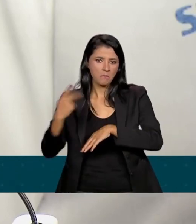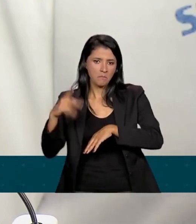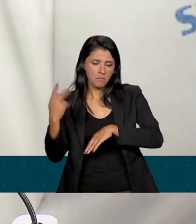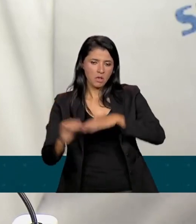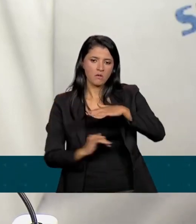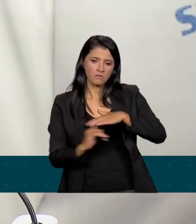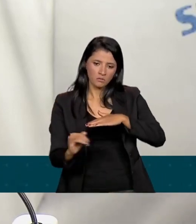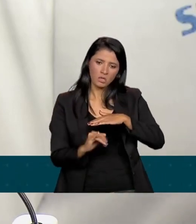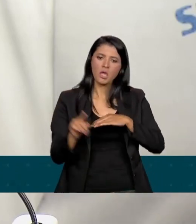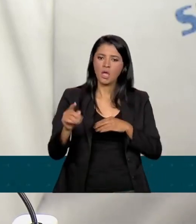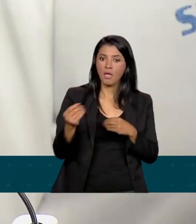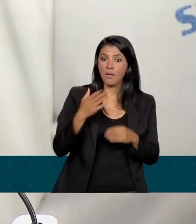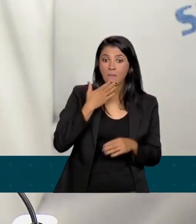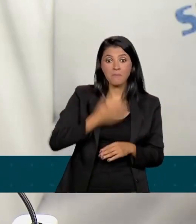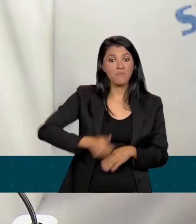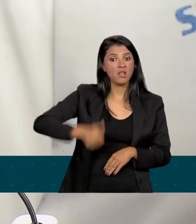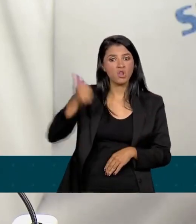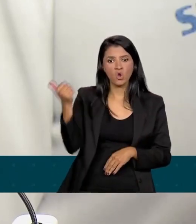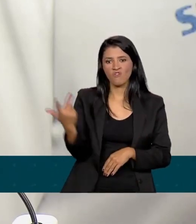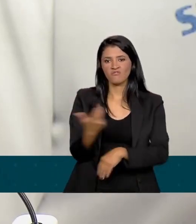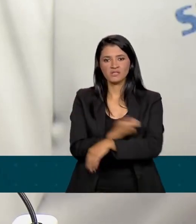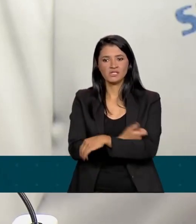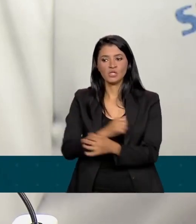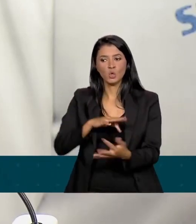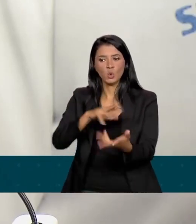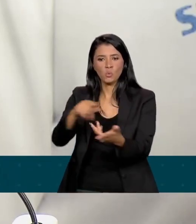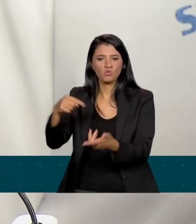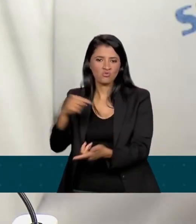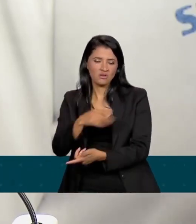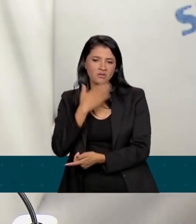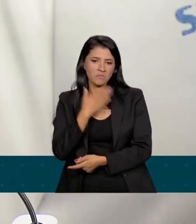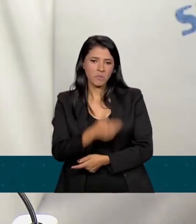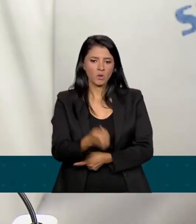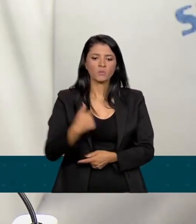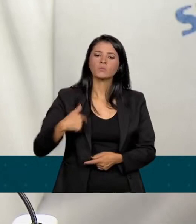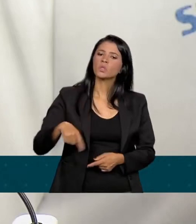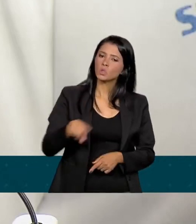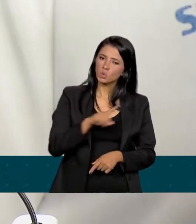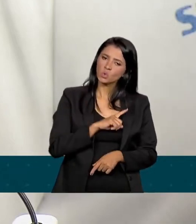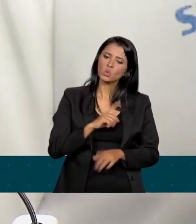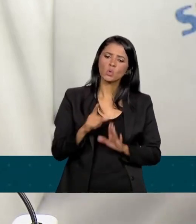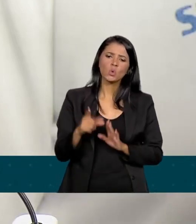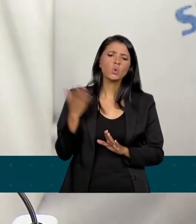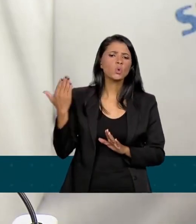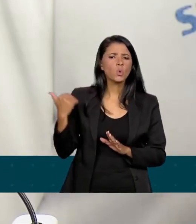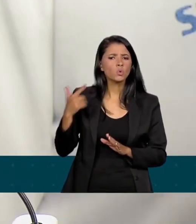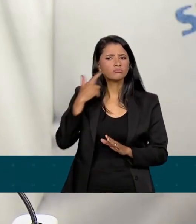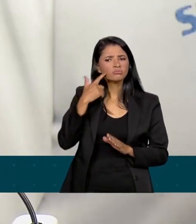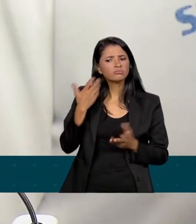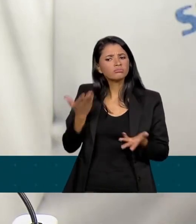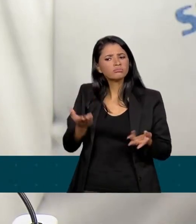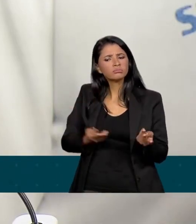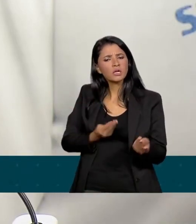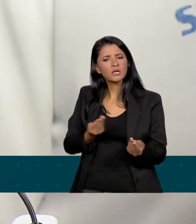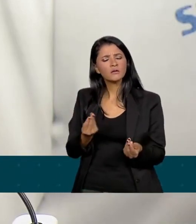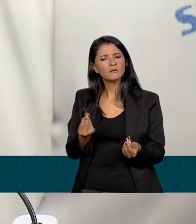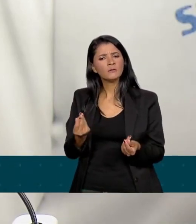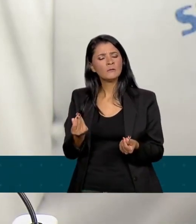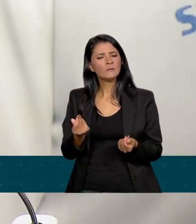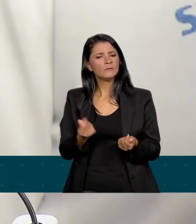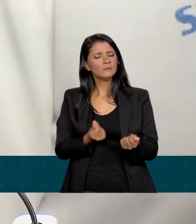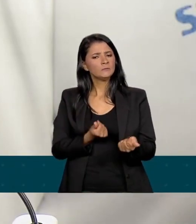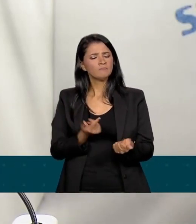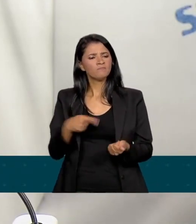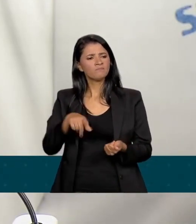de Paiva é considerada a melhor vacina do mundo, né? E nós estávamos nessa situação